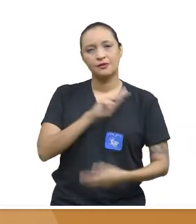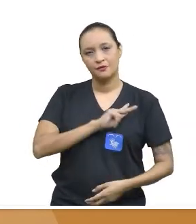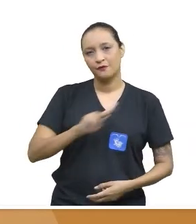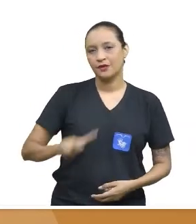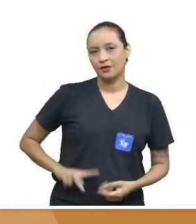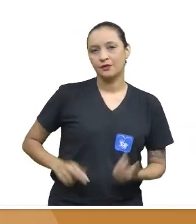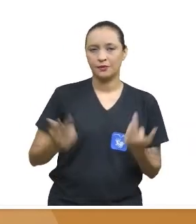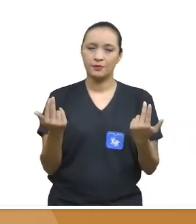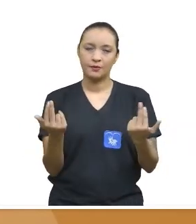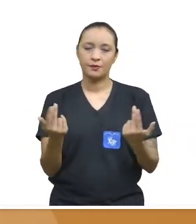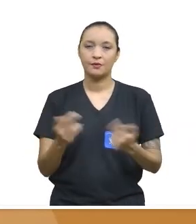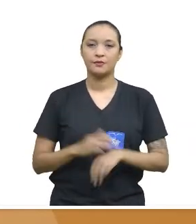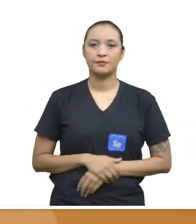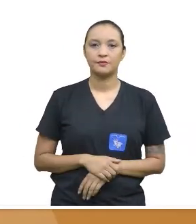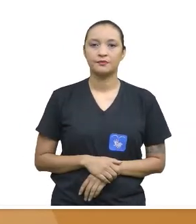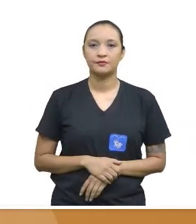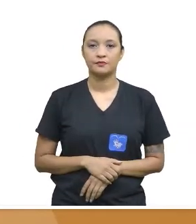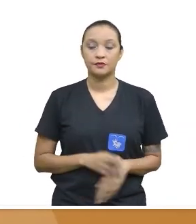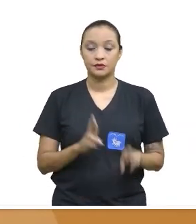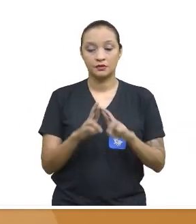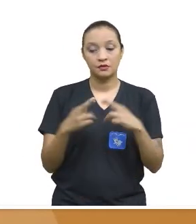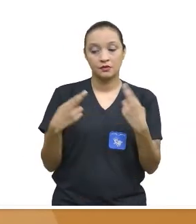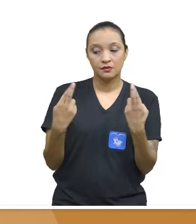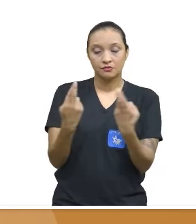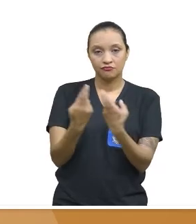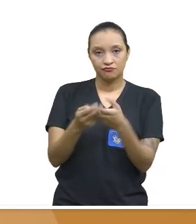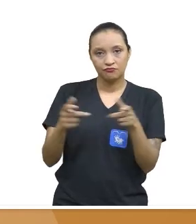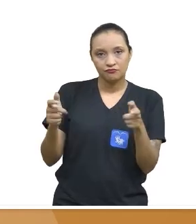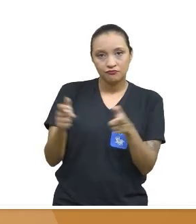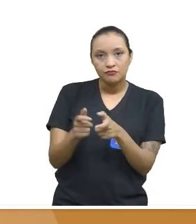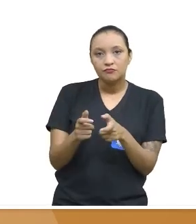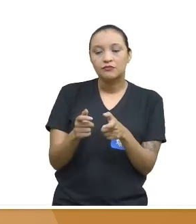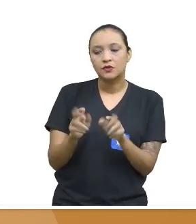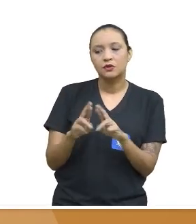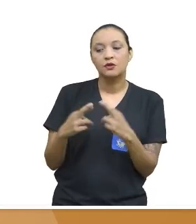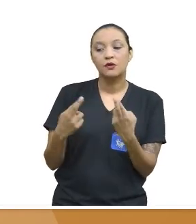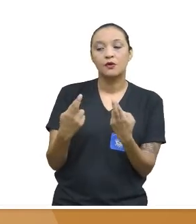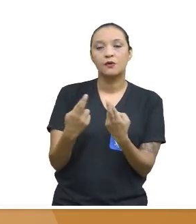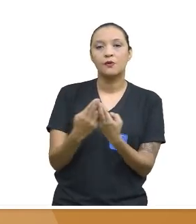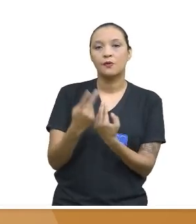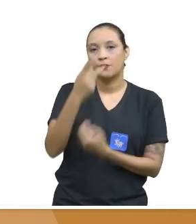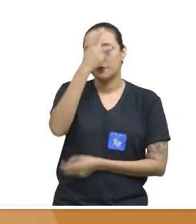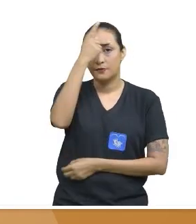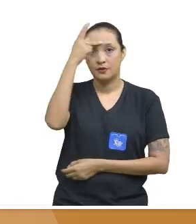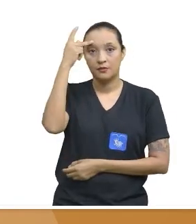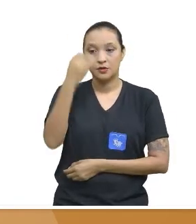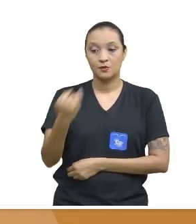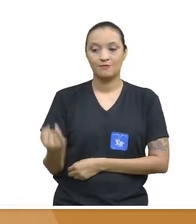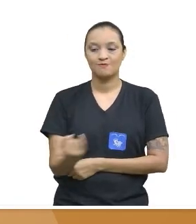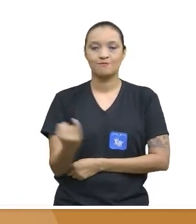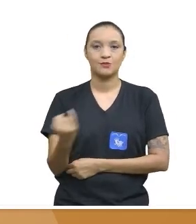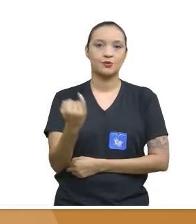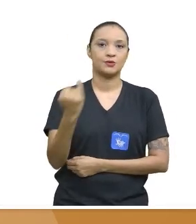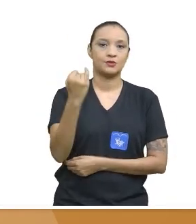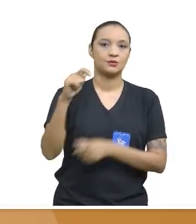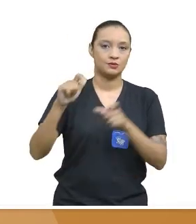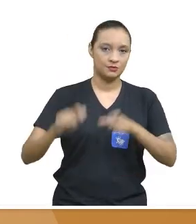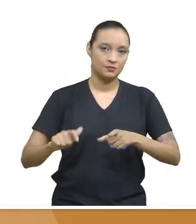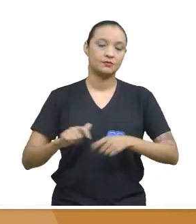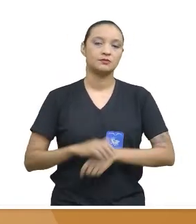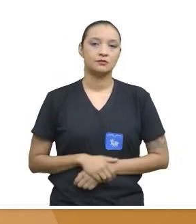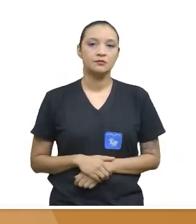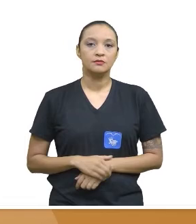são pequenas assembleias que reúnem ali as pessoas mais importantes das localidades. Então, os